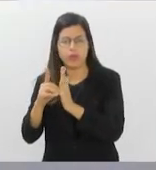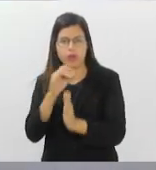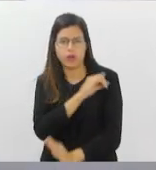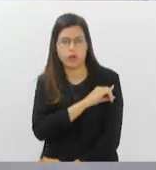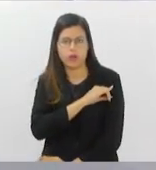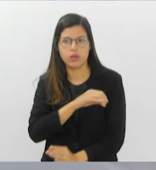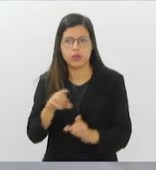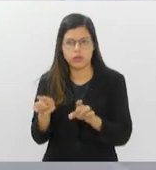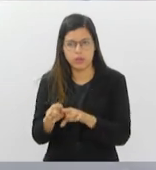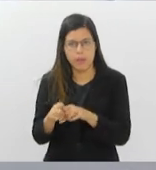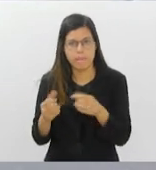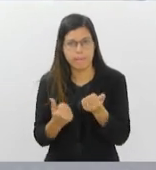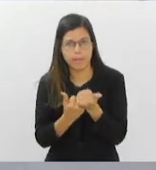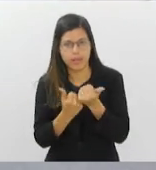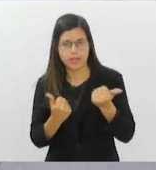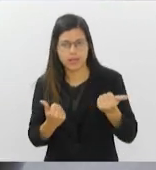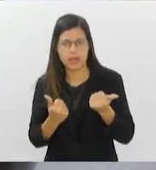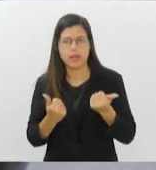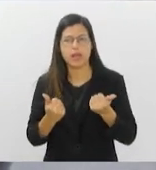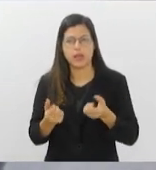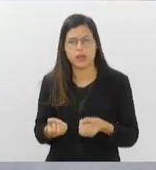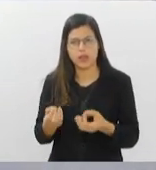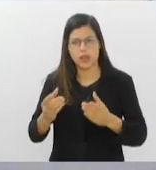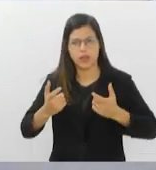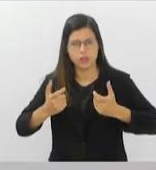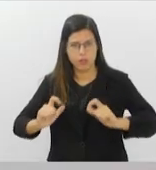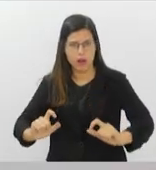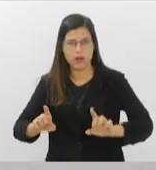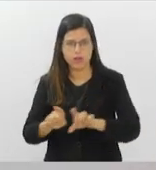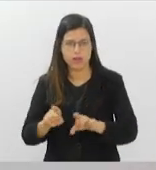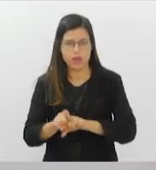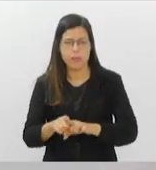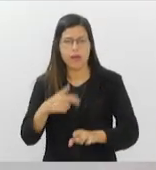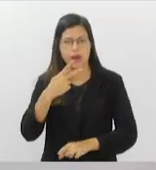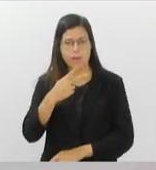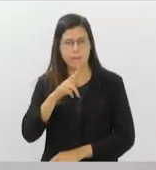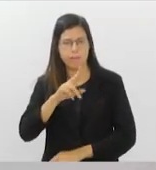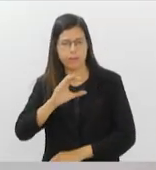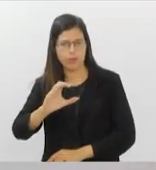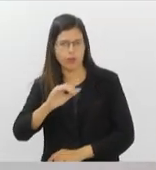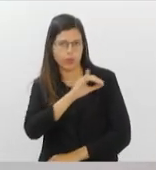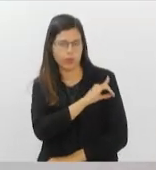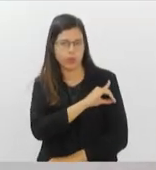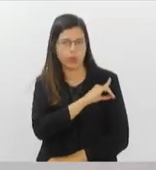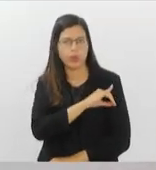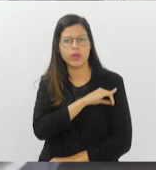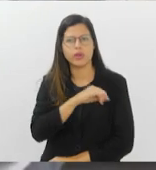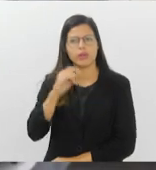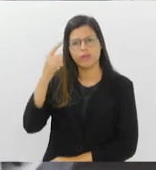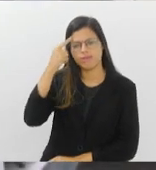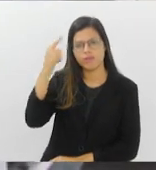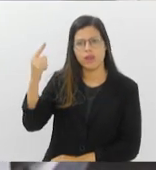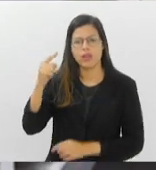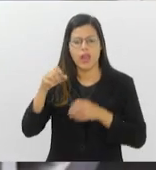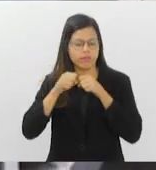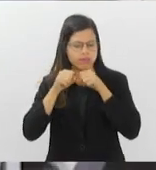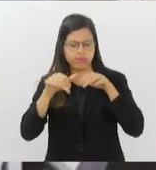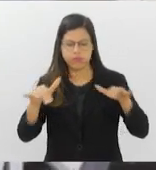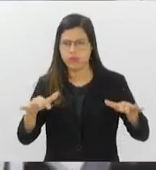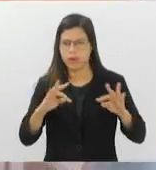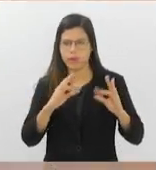consórcio que fornece as placas e a PUC do Rio de Janeiro. A ideia é estender o projeto piloto de Niterói para todo o